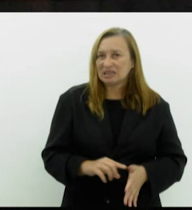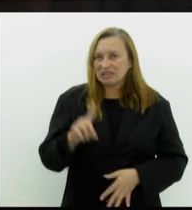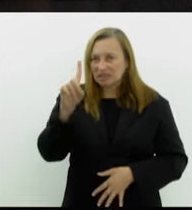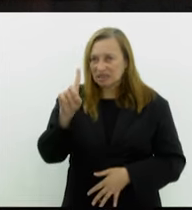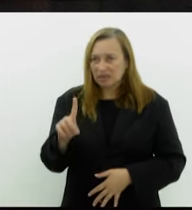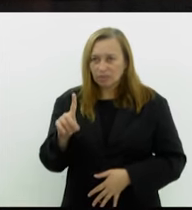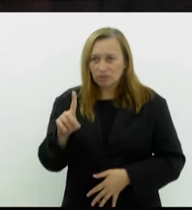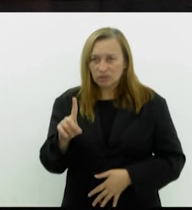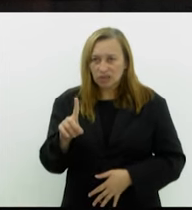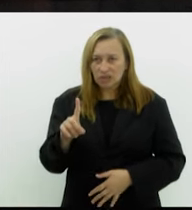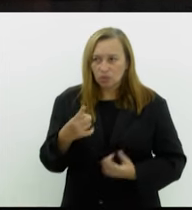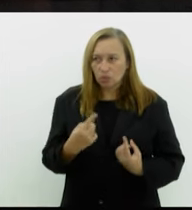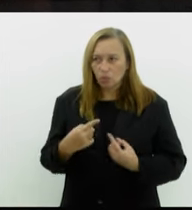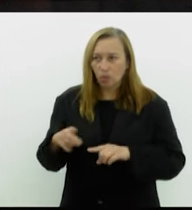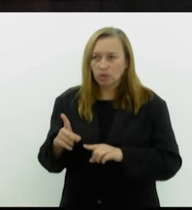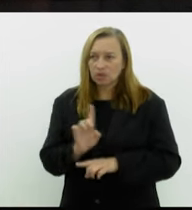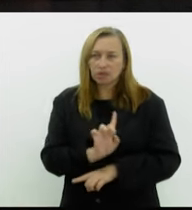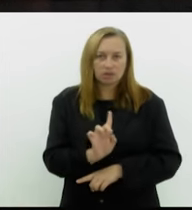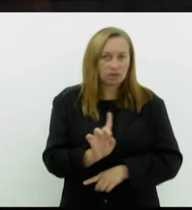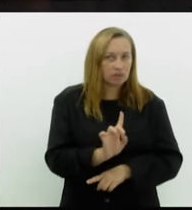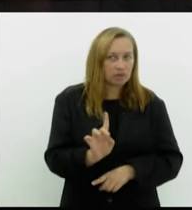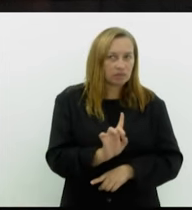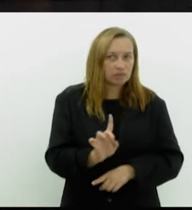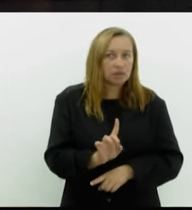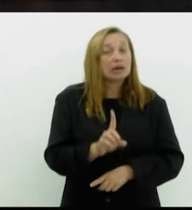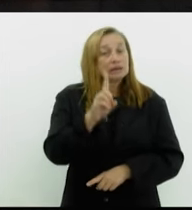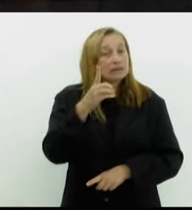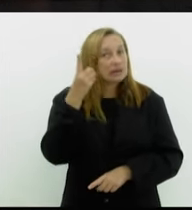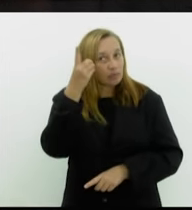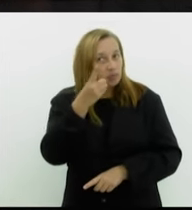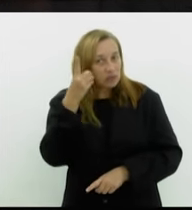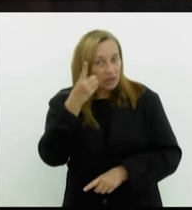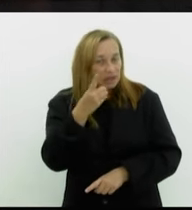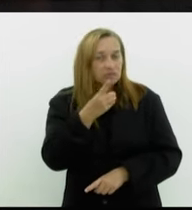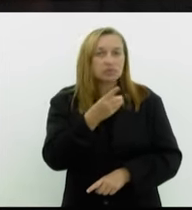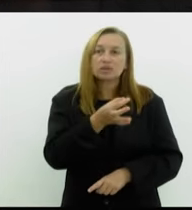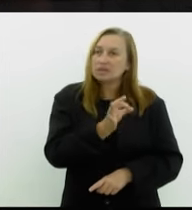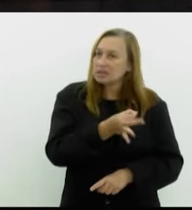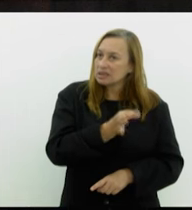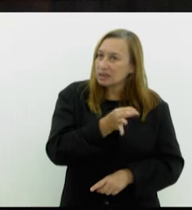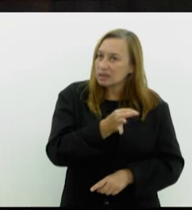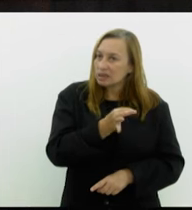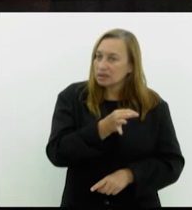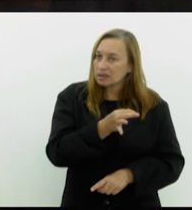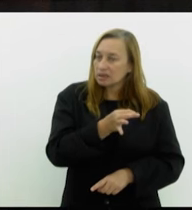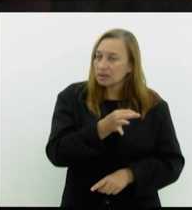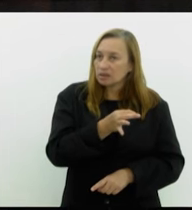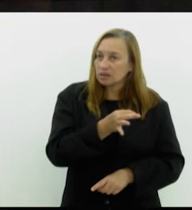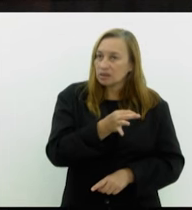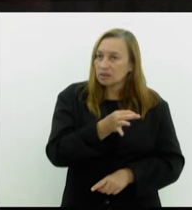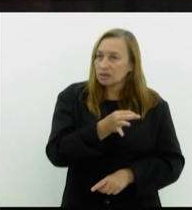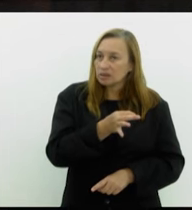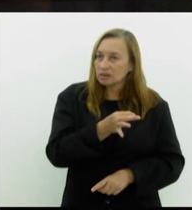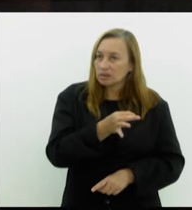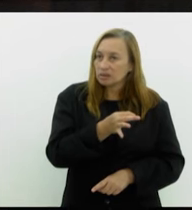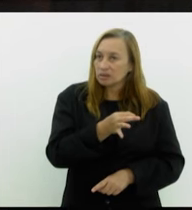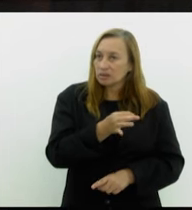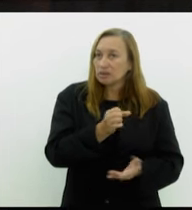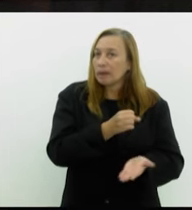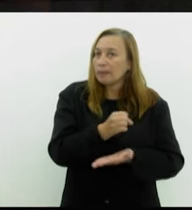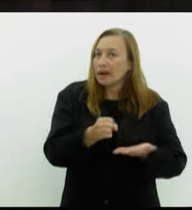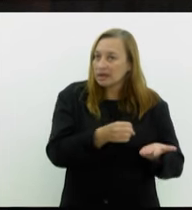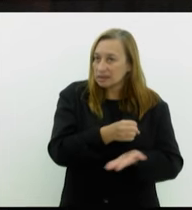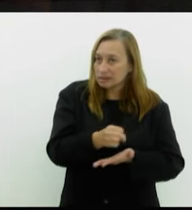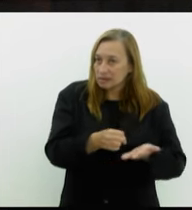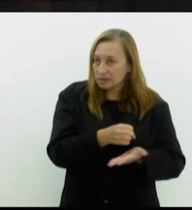de oposição, de deputados que, em tese, são da situação.